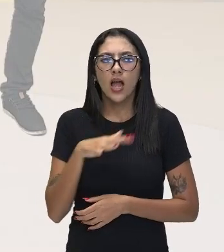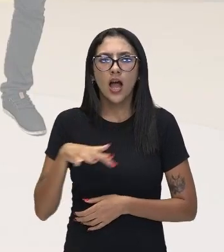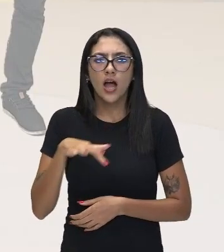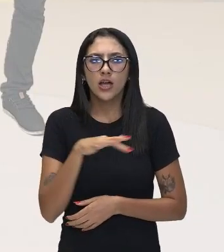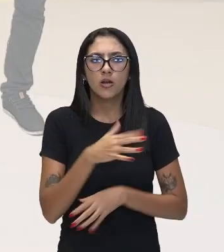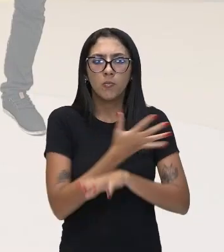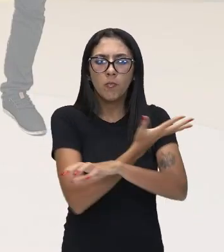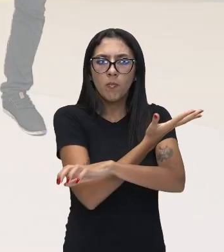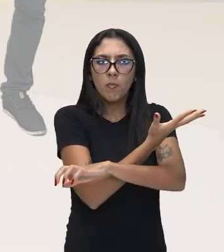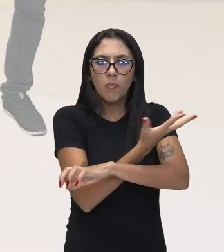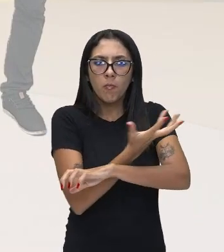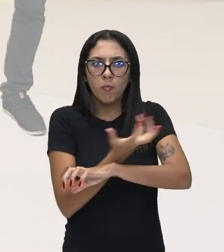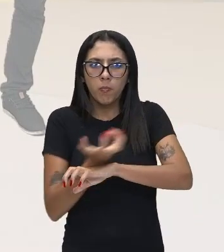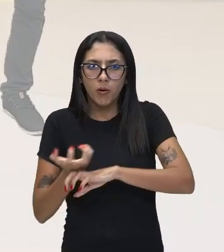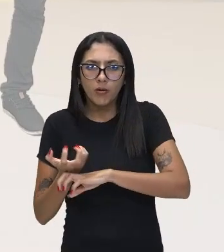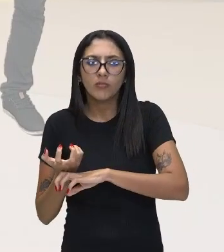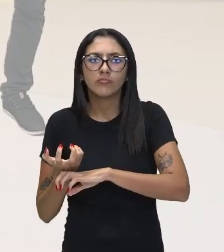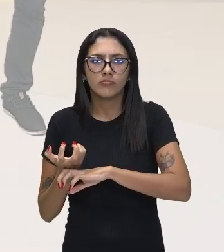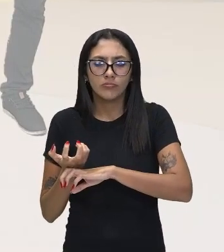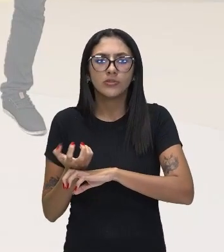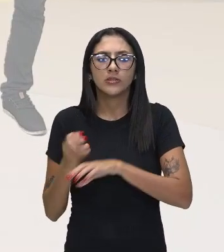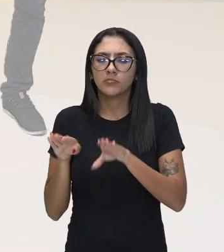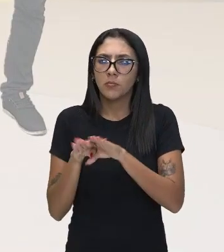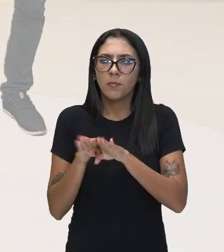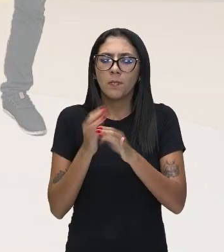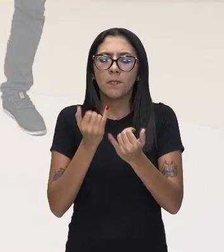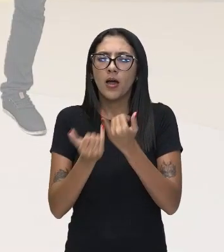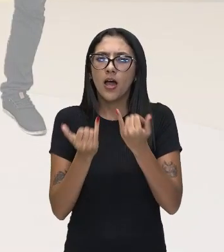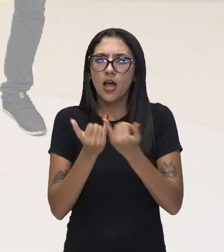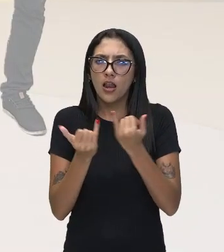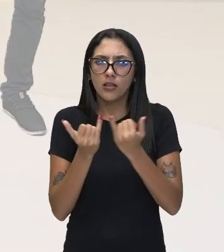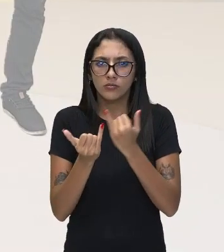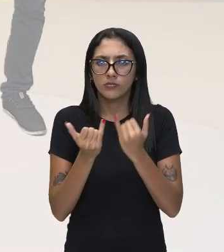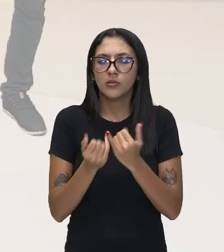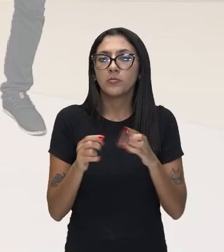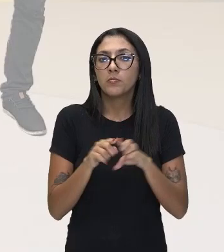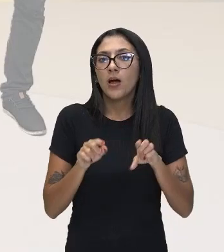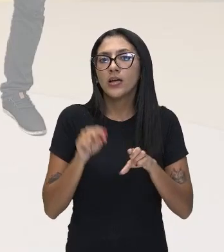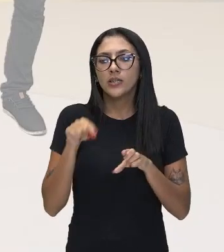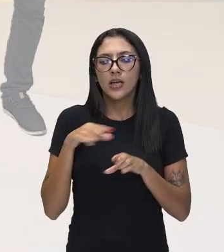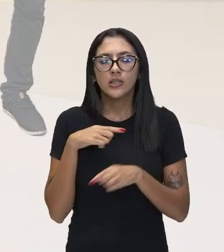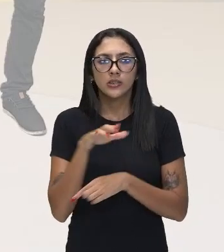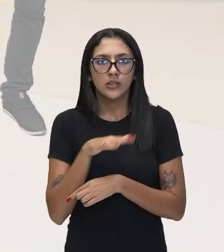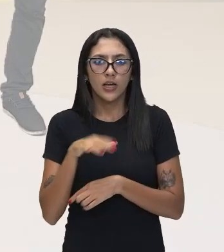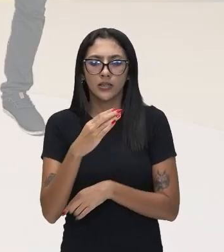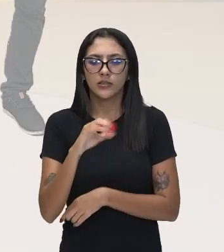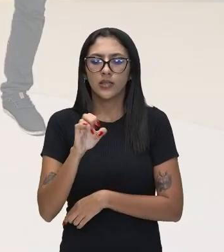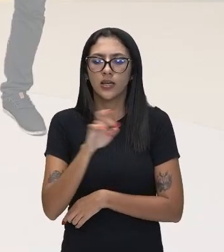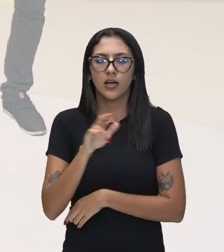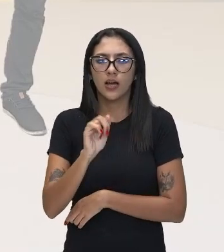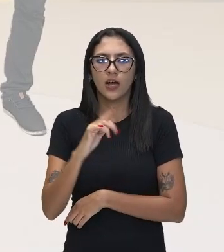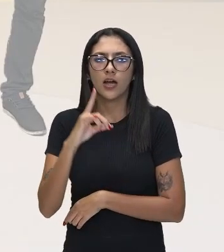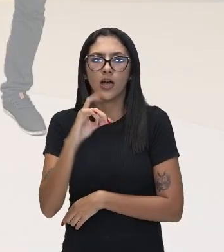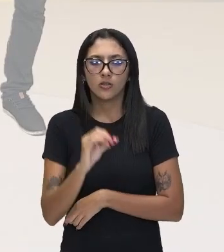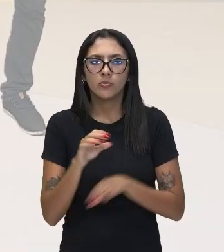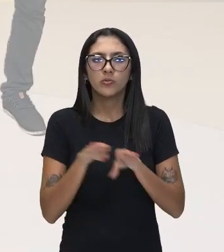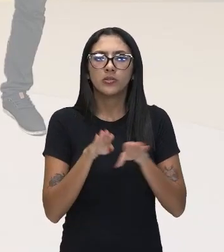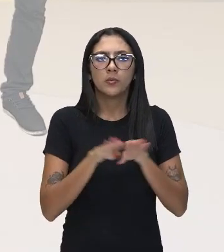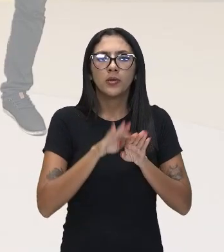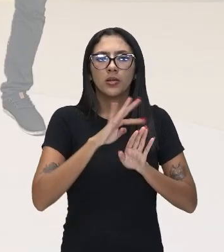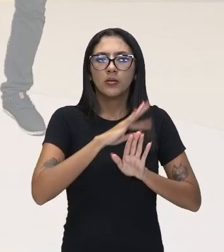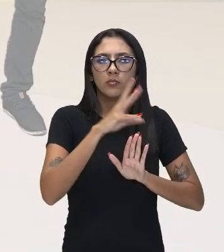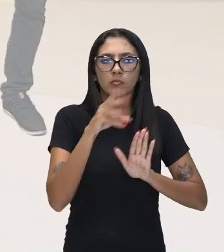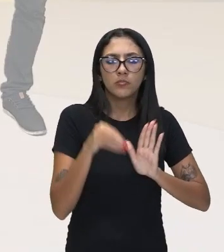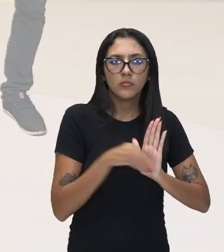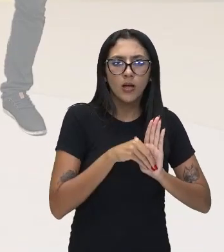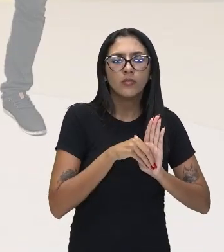no Tocantins o bioma também é o Cerrado. Nesse caso específico aqui, quando a gente fala de bioma amazônico, e é importante frisar, que